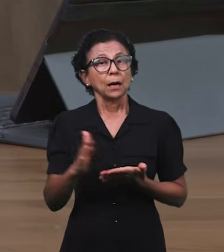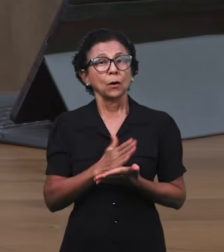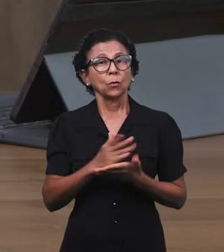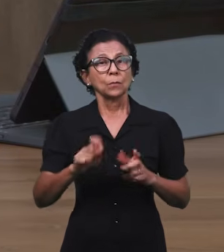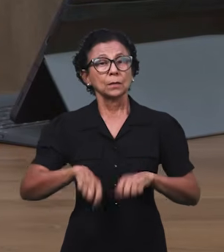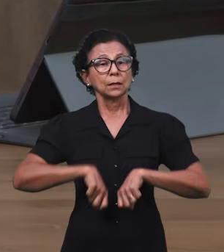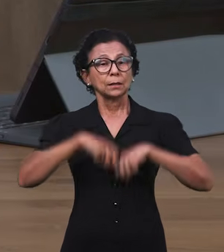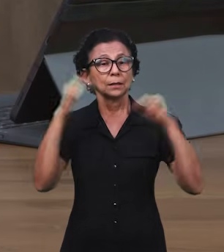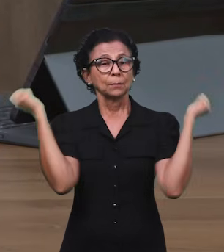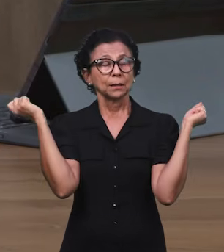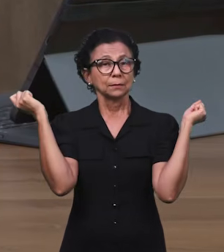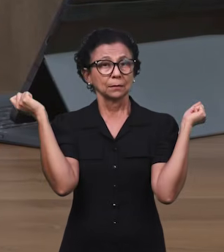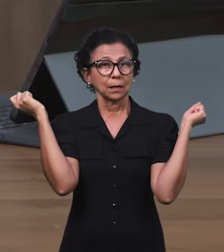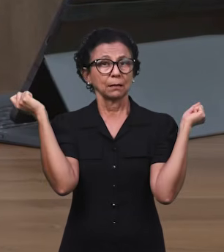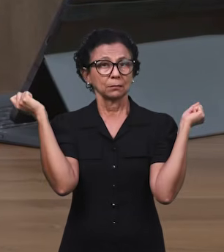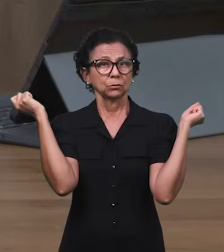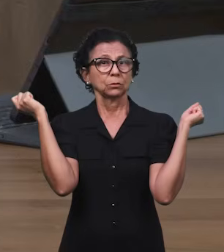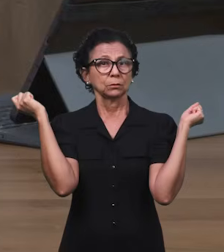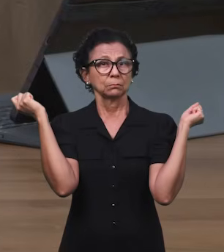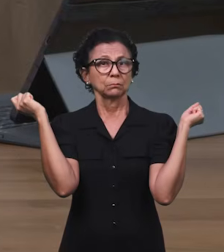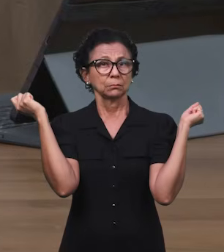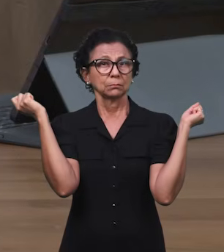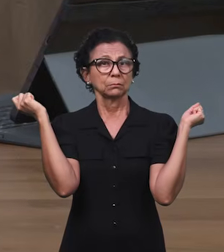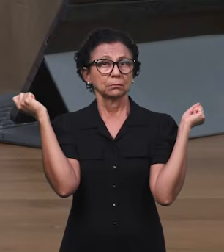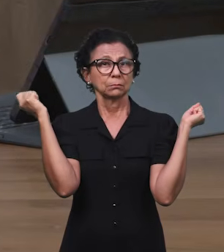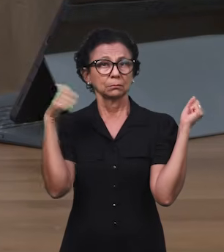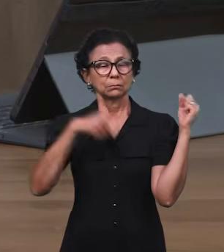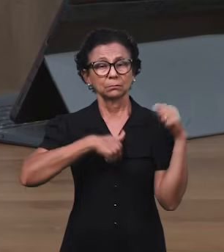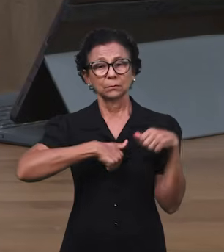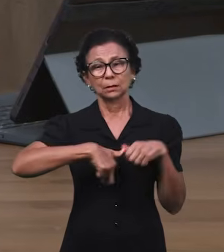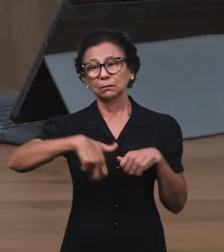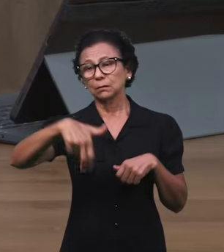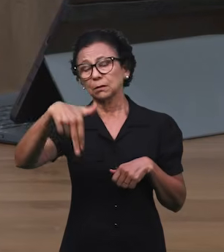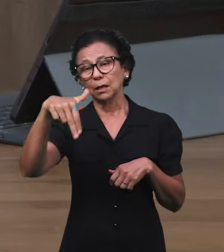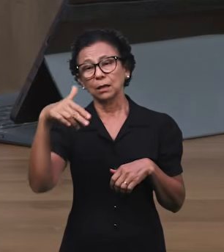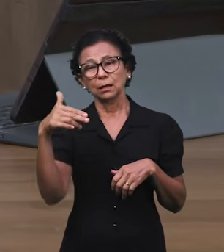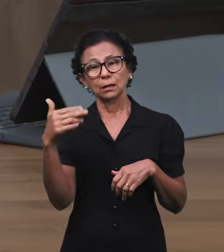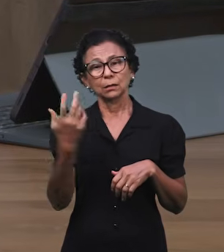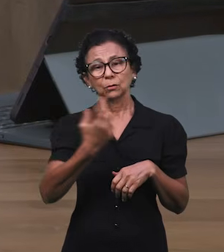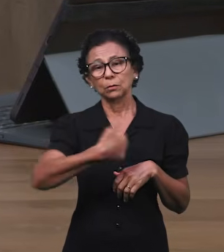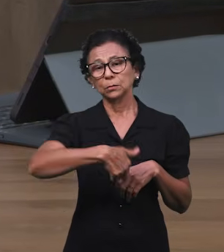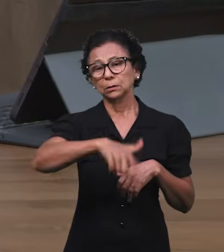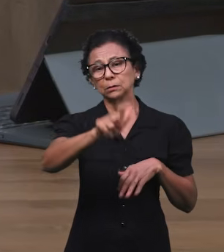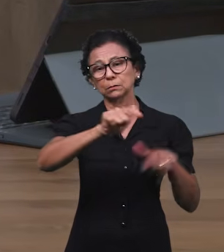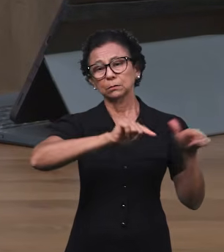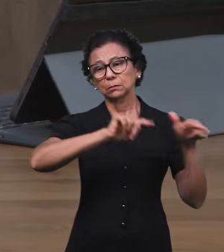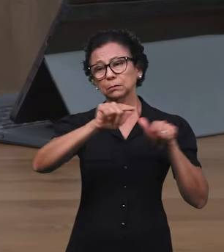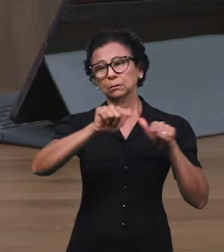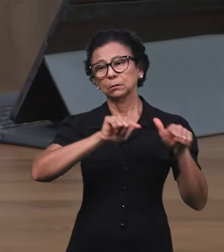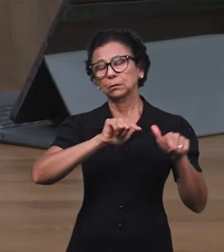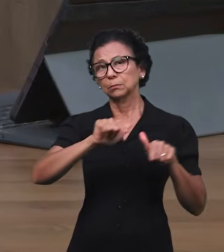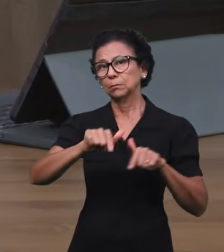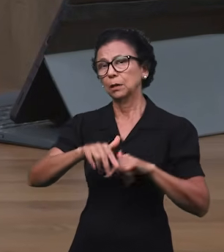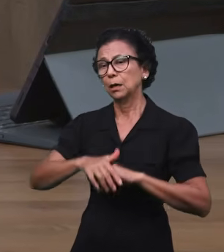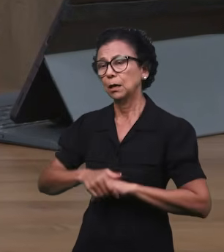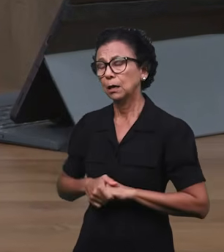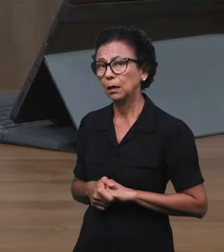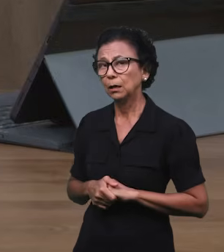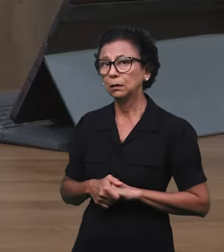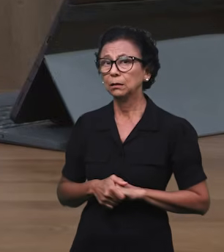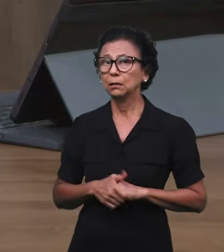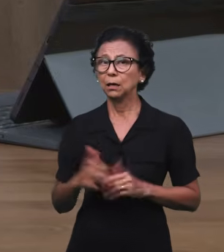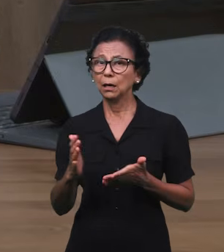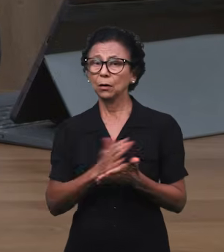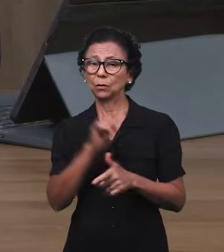física, né? E tem dificuldade de, às vezes, entrar num trabalho, né? E existe um